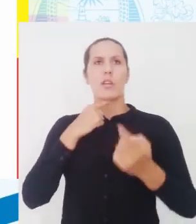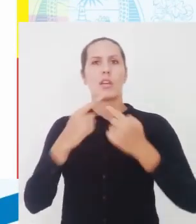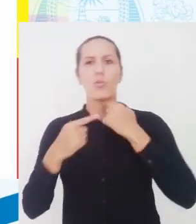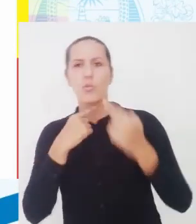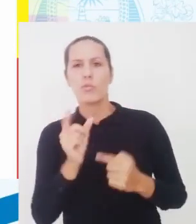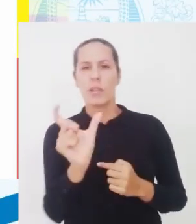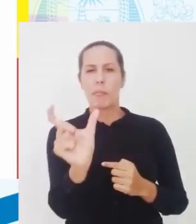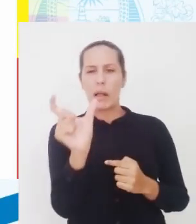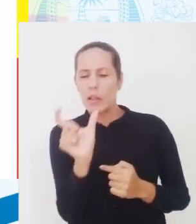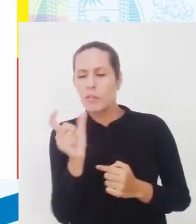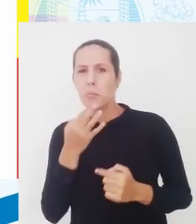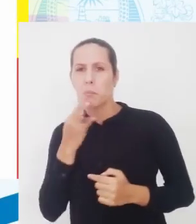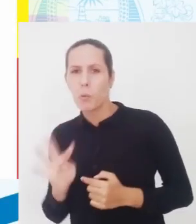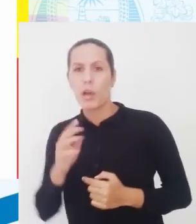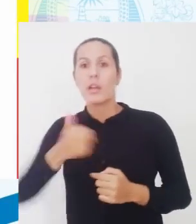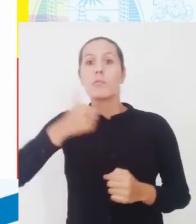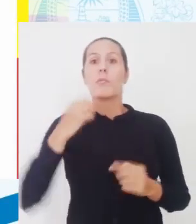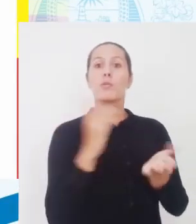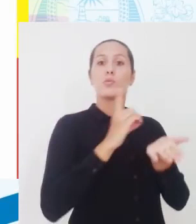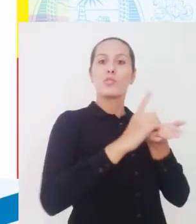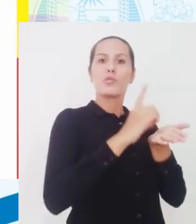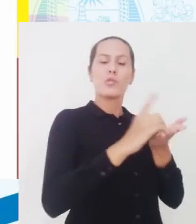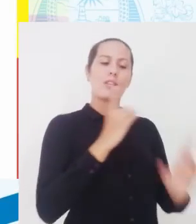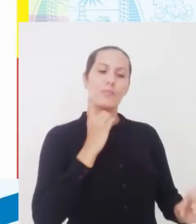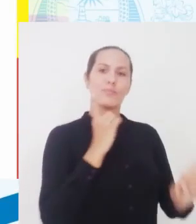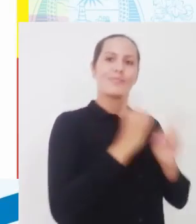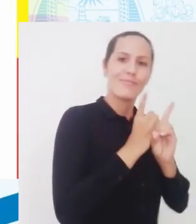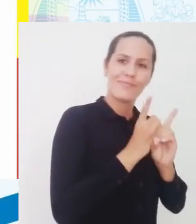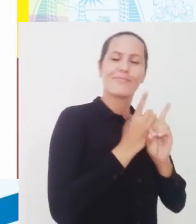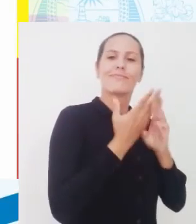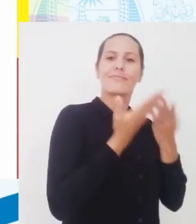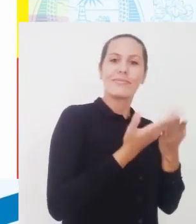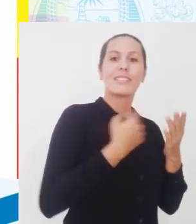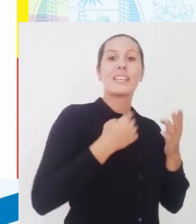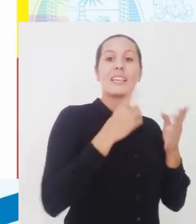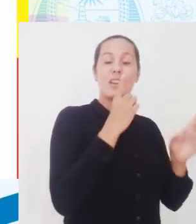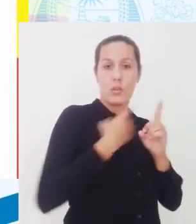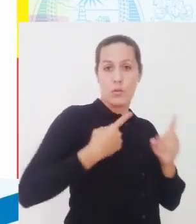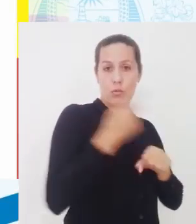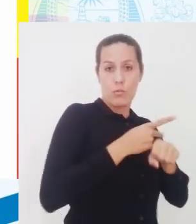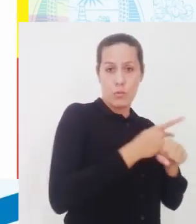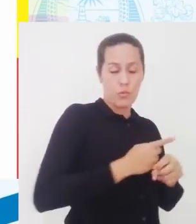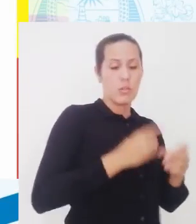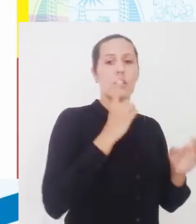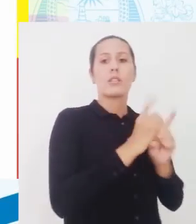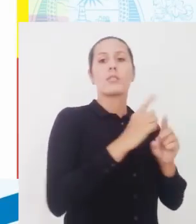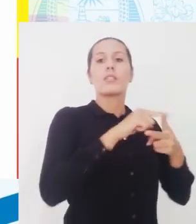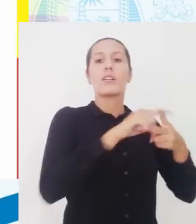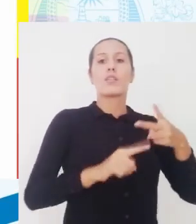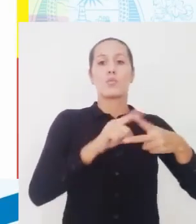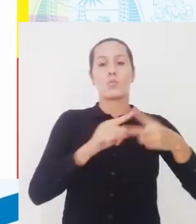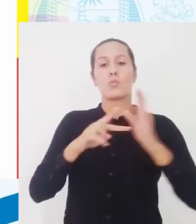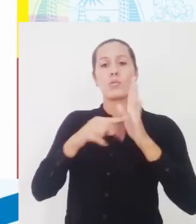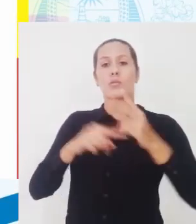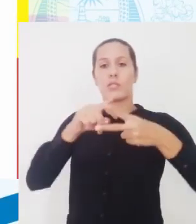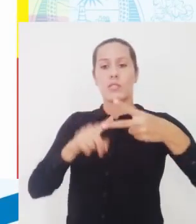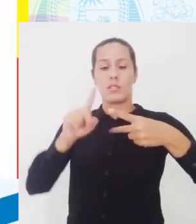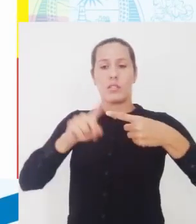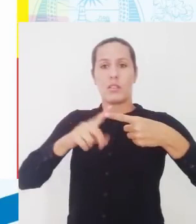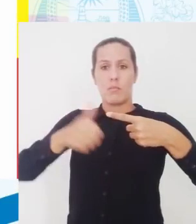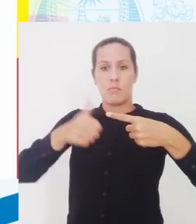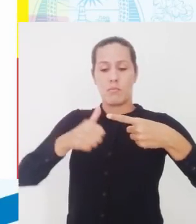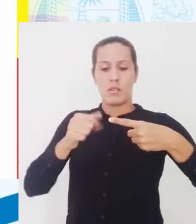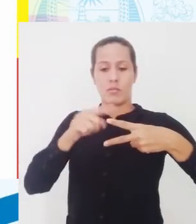vista. A primeira delas vai aparecer para vocês aí na tela. Lugar onde fica o observador ou quem pretende